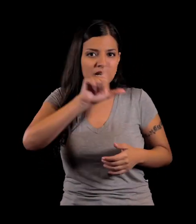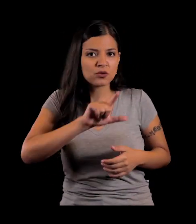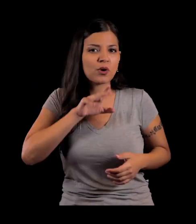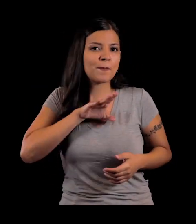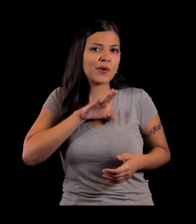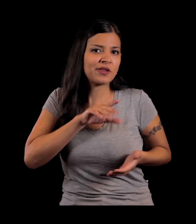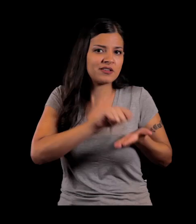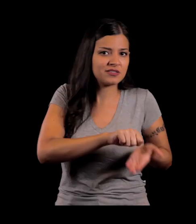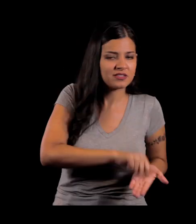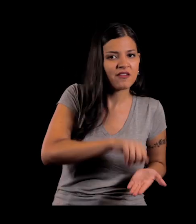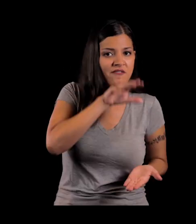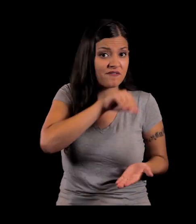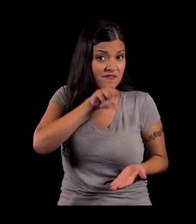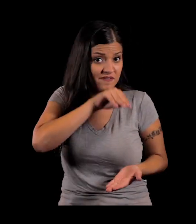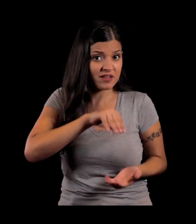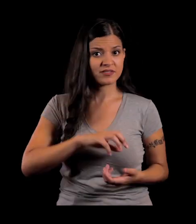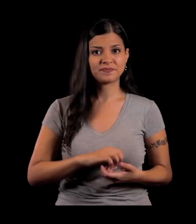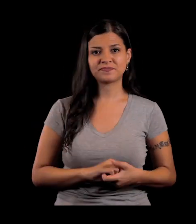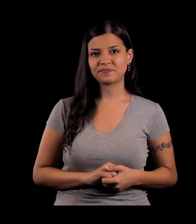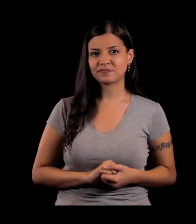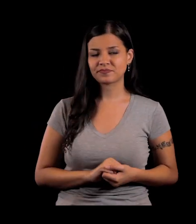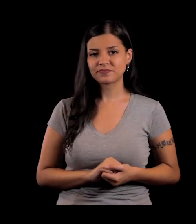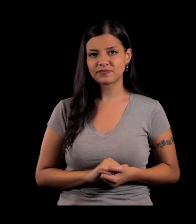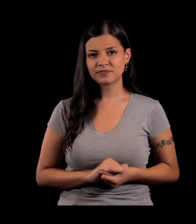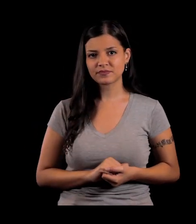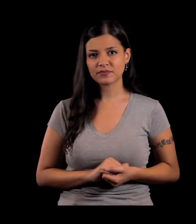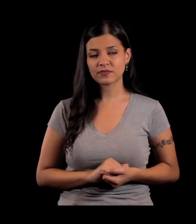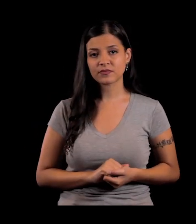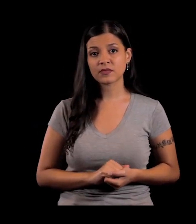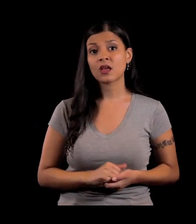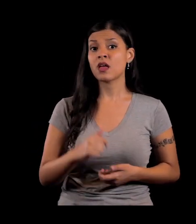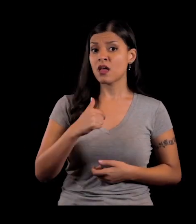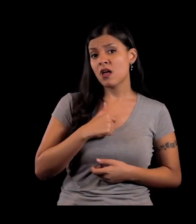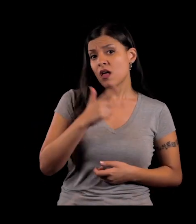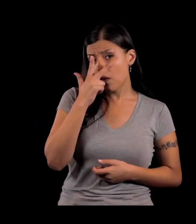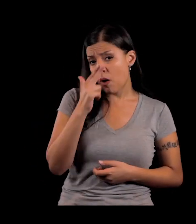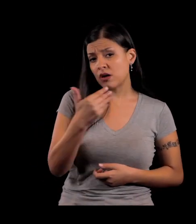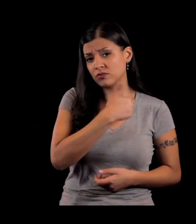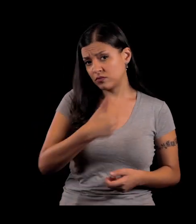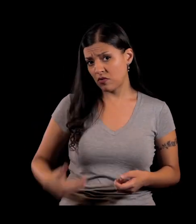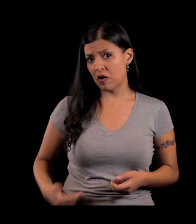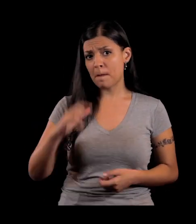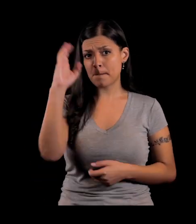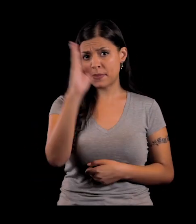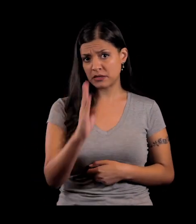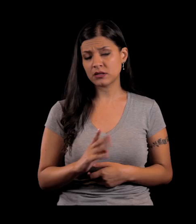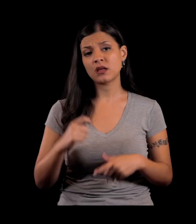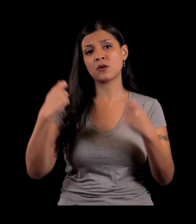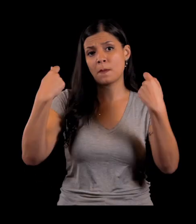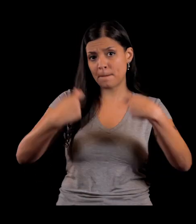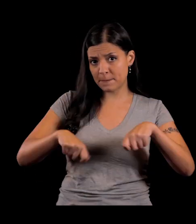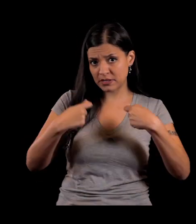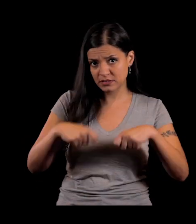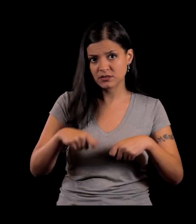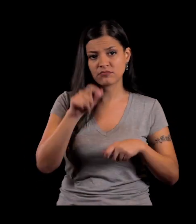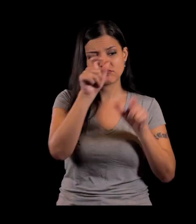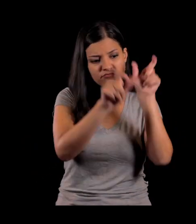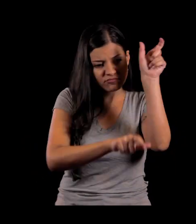governo brasileiro deve financiar a viagem dos escritores jovens, dos